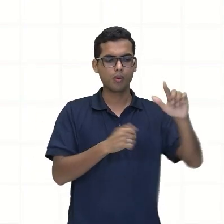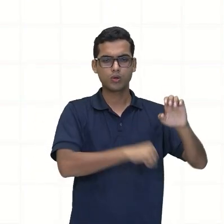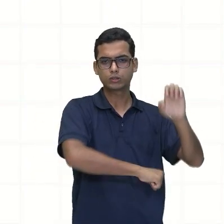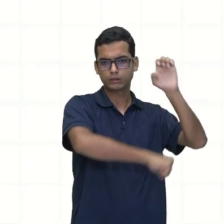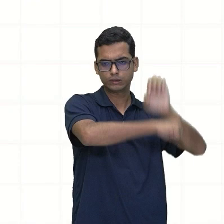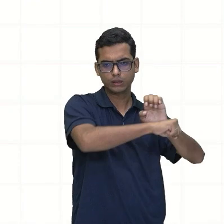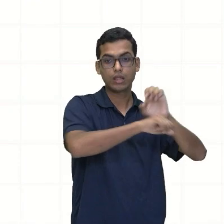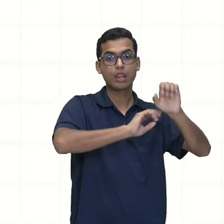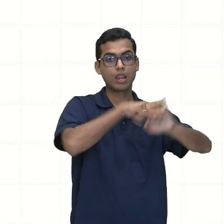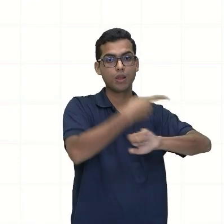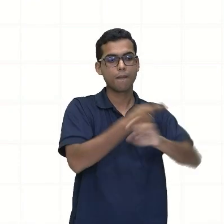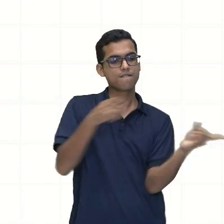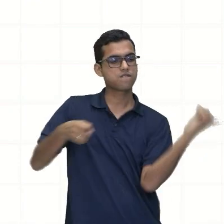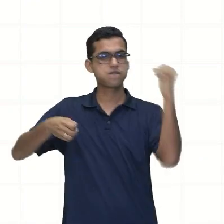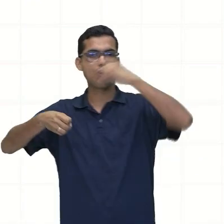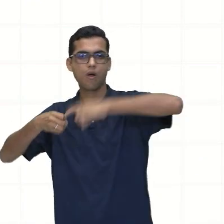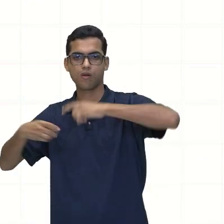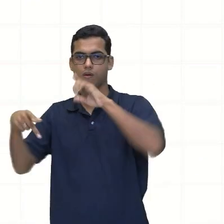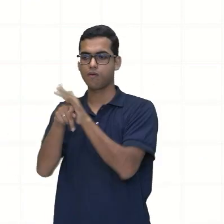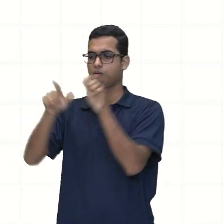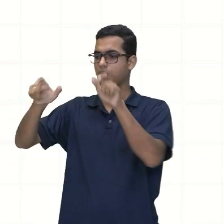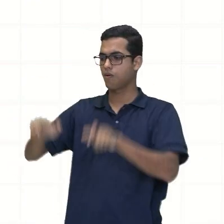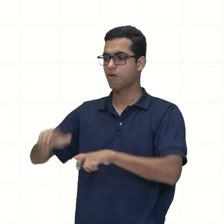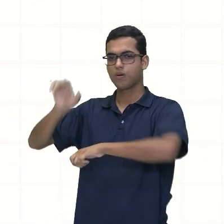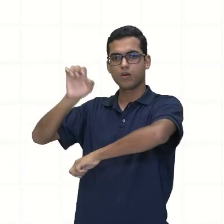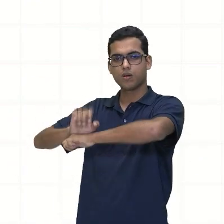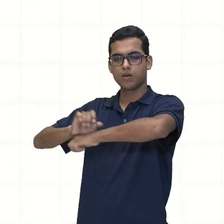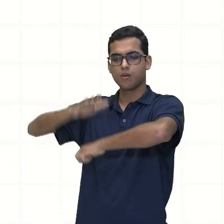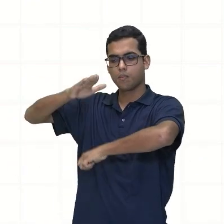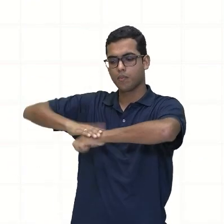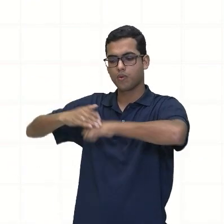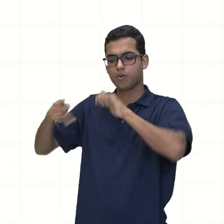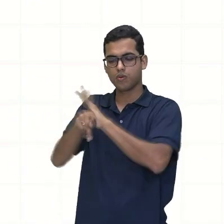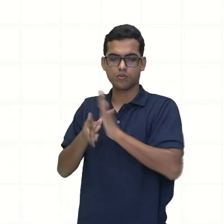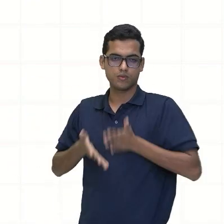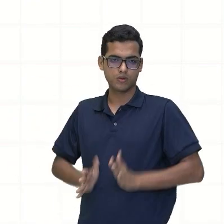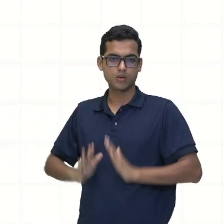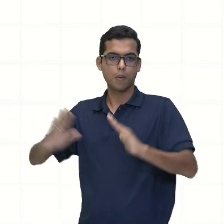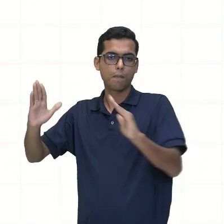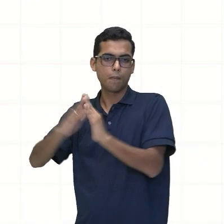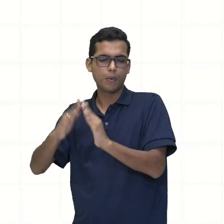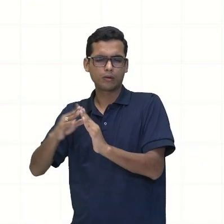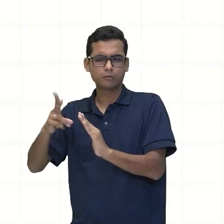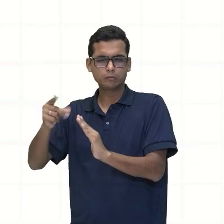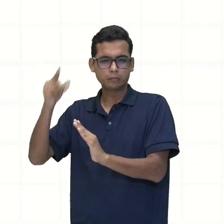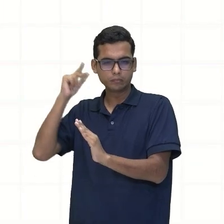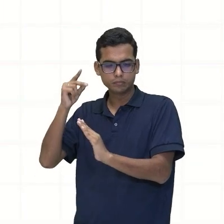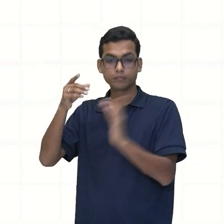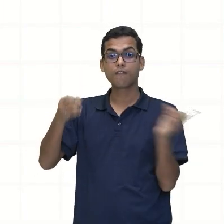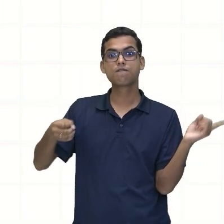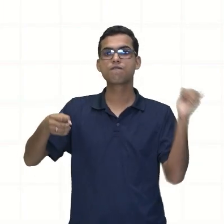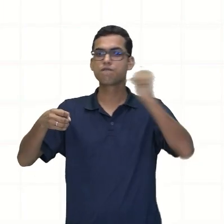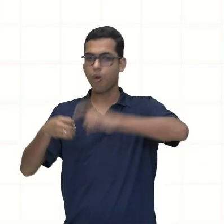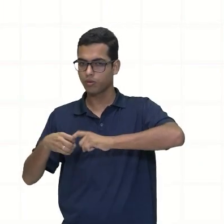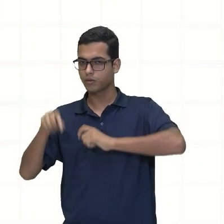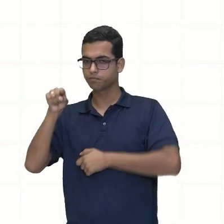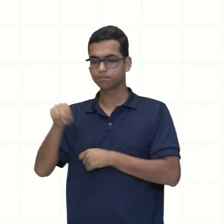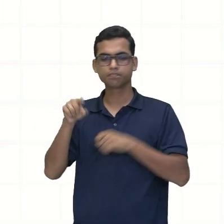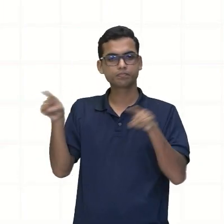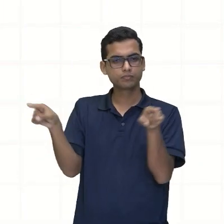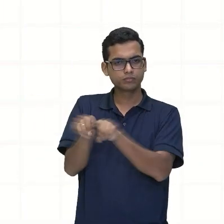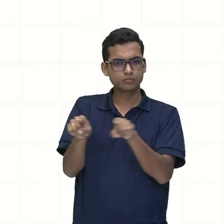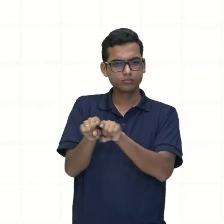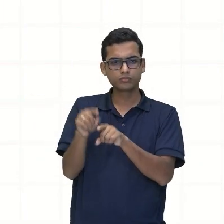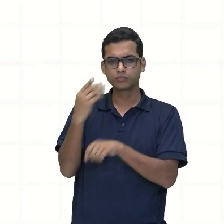E aí depois ela retorna ali para o seu local de origem, né? Isso a gente chama de migração de retorno. Essa diminuição substancial